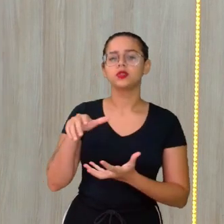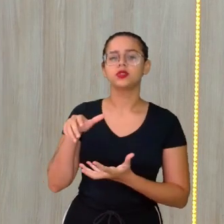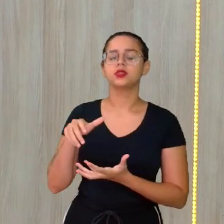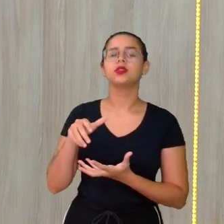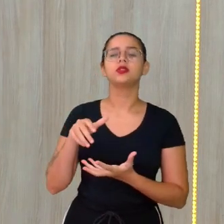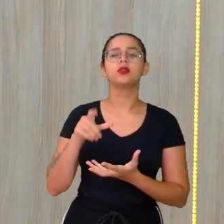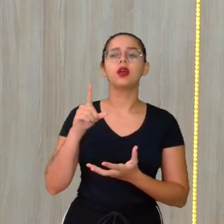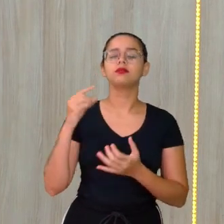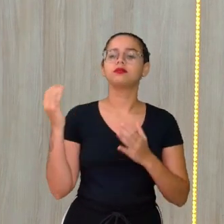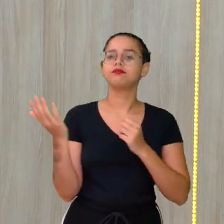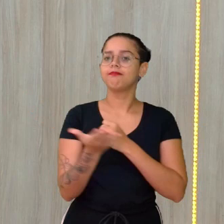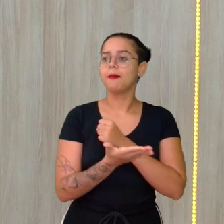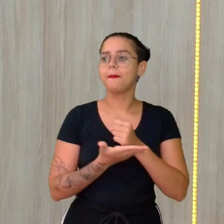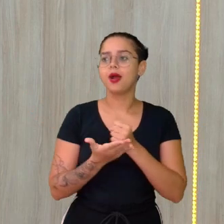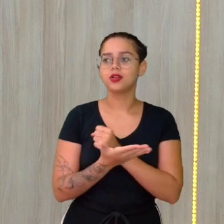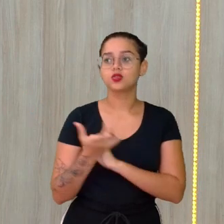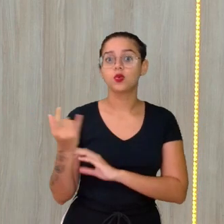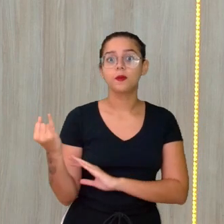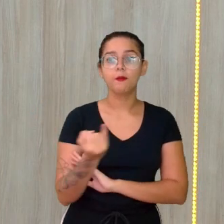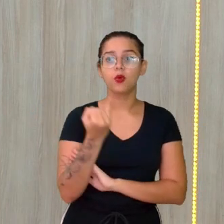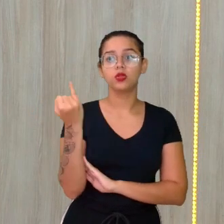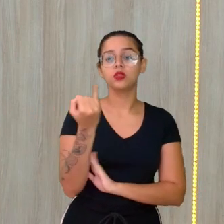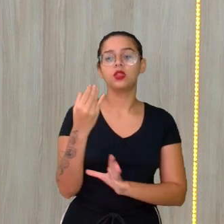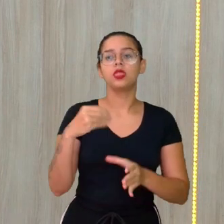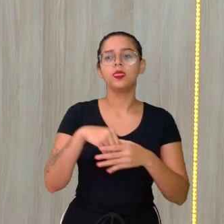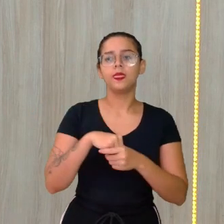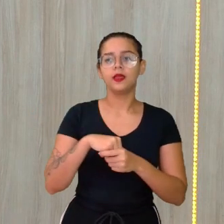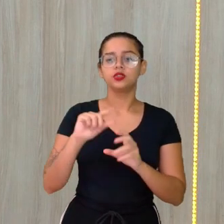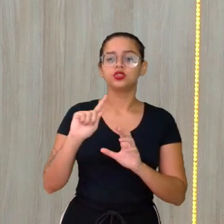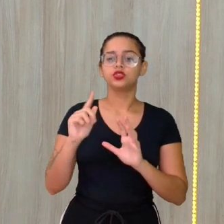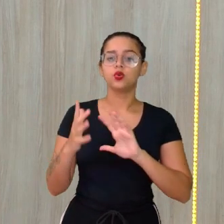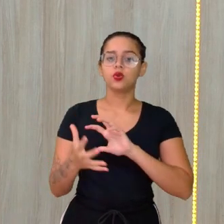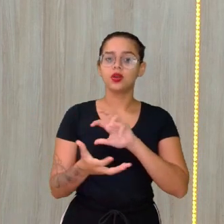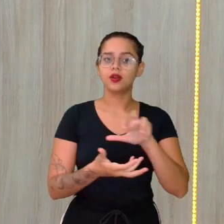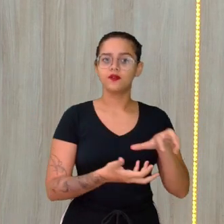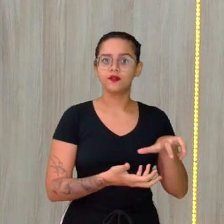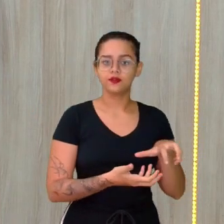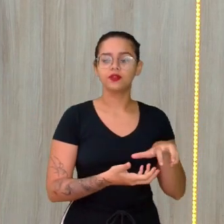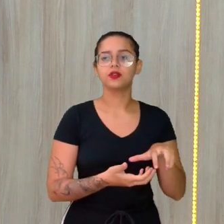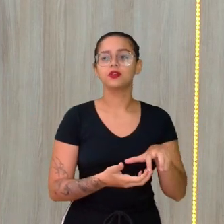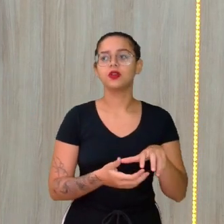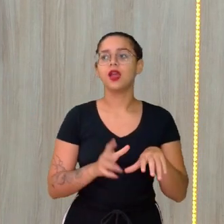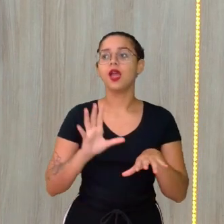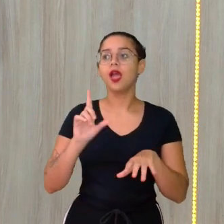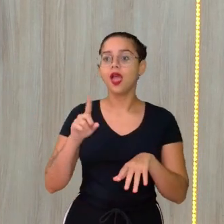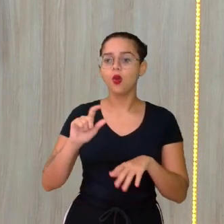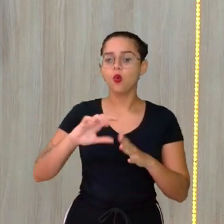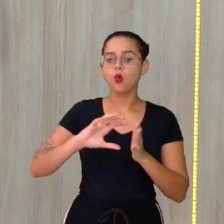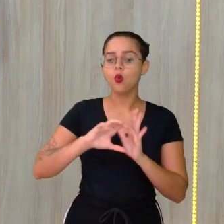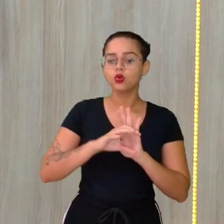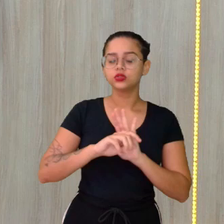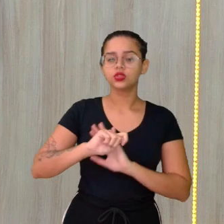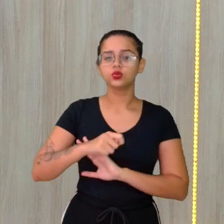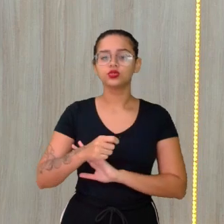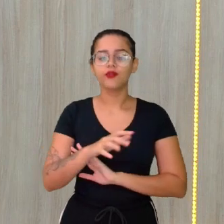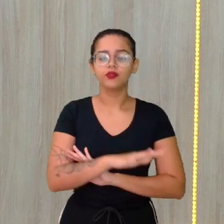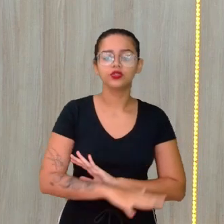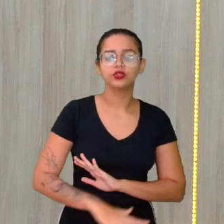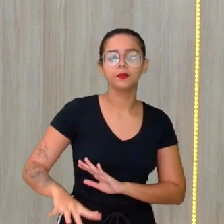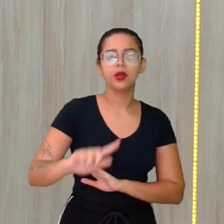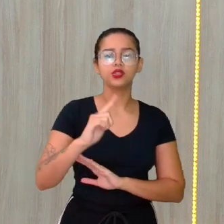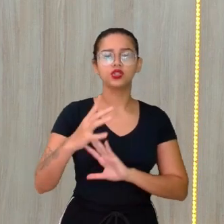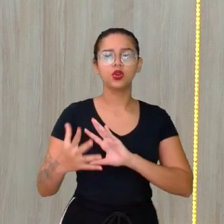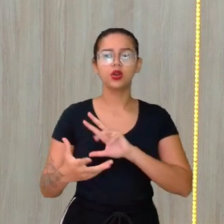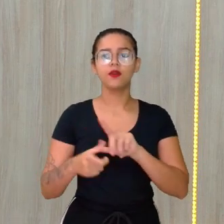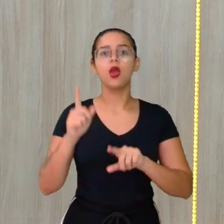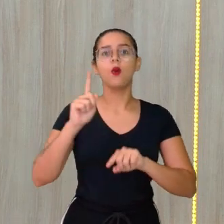conceito fundamental da geografia. Ele é o conceito chave. O espaço geográfico é o objeto de estudo